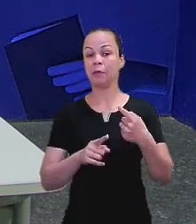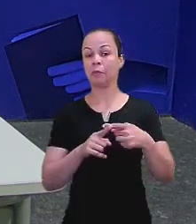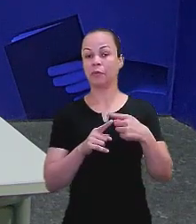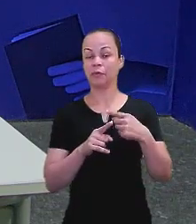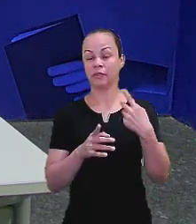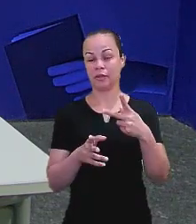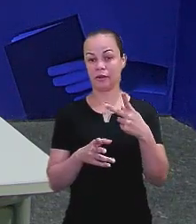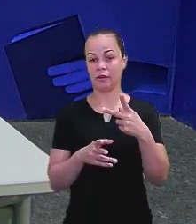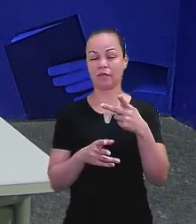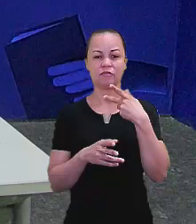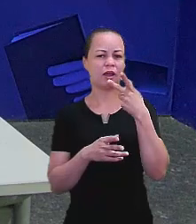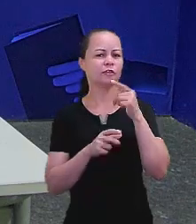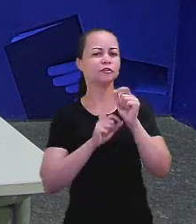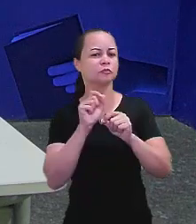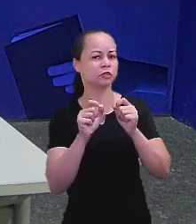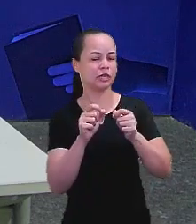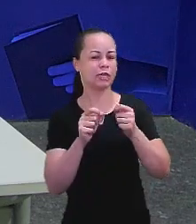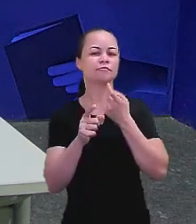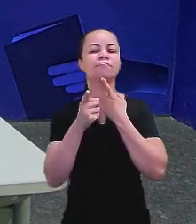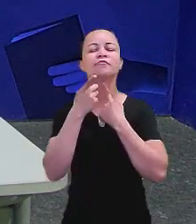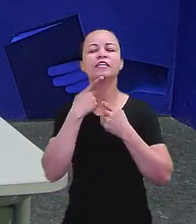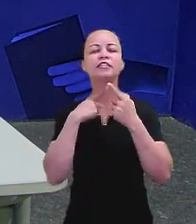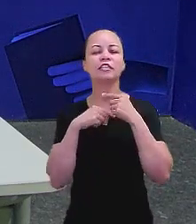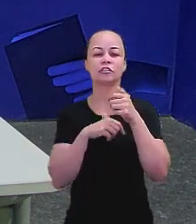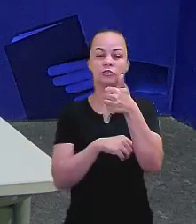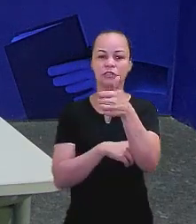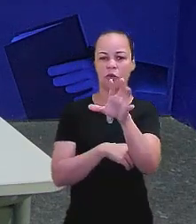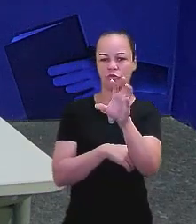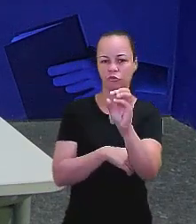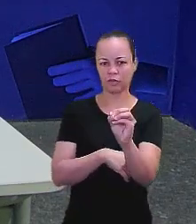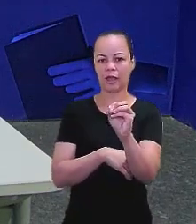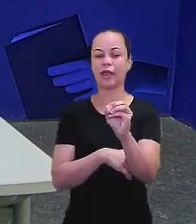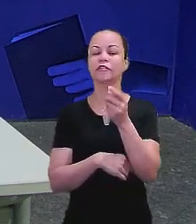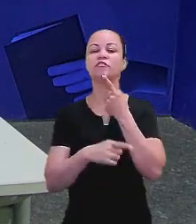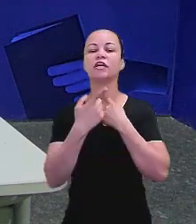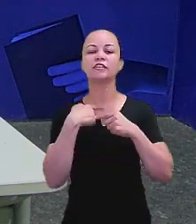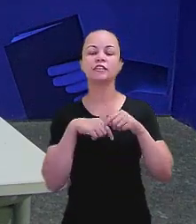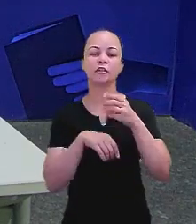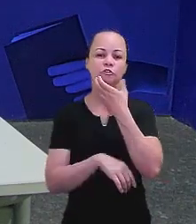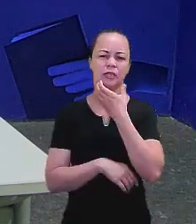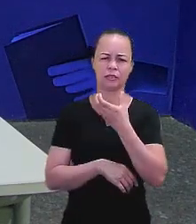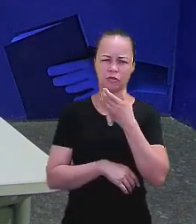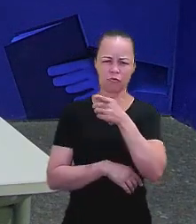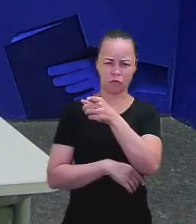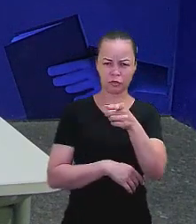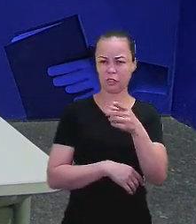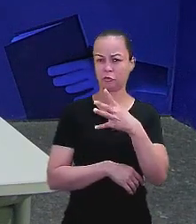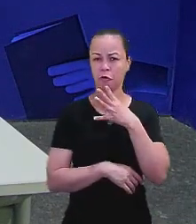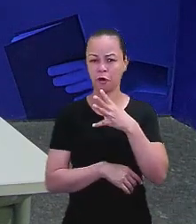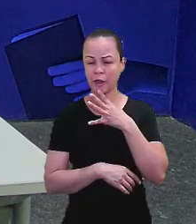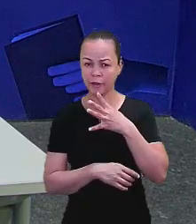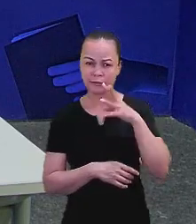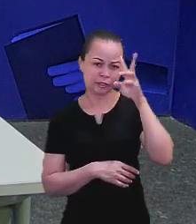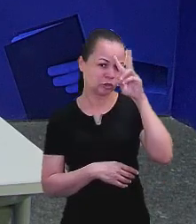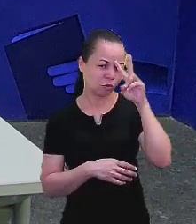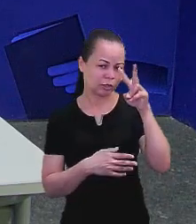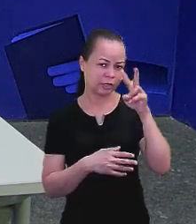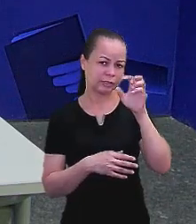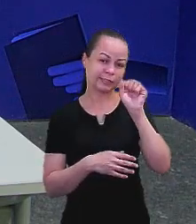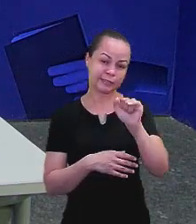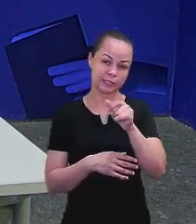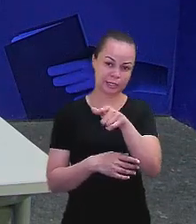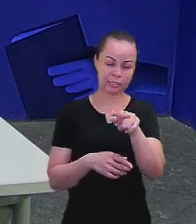sobre desejos. Então, os 10 desejos de Natal. Vocês conhecem essa história? Ah, se ainda não, então vai conhecer